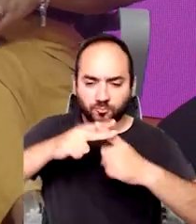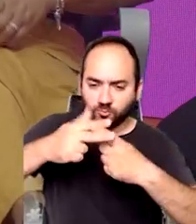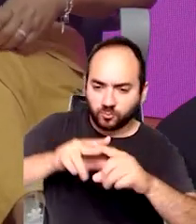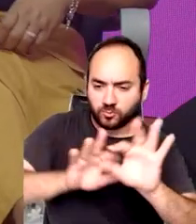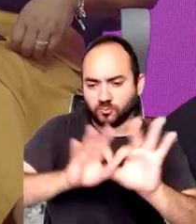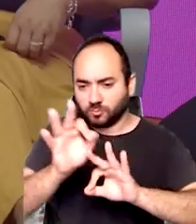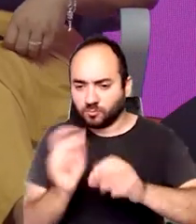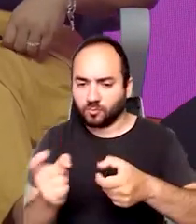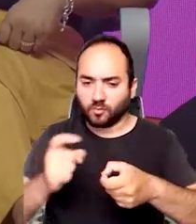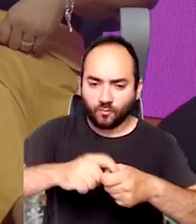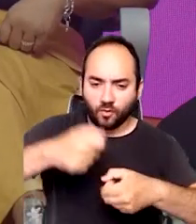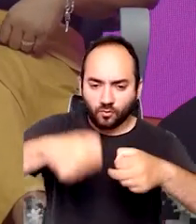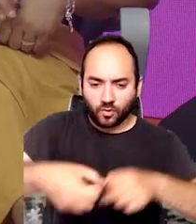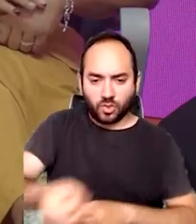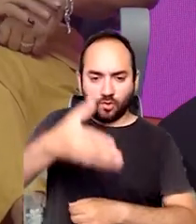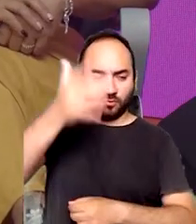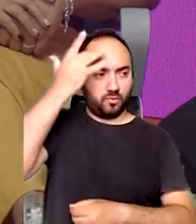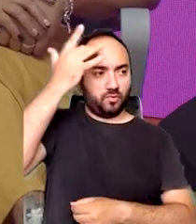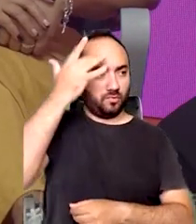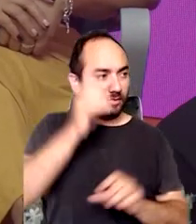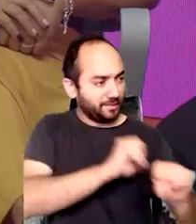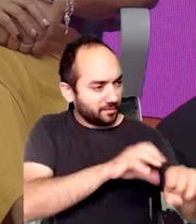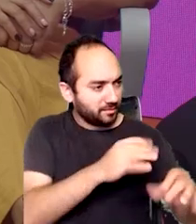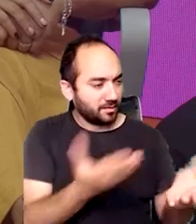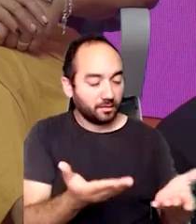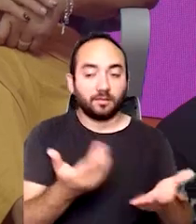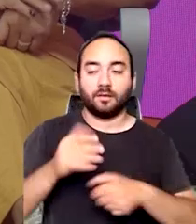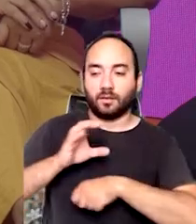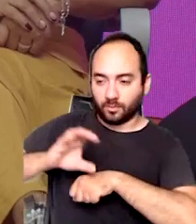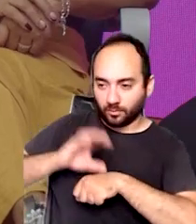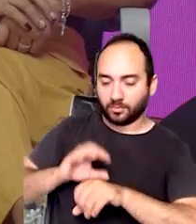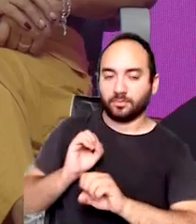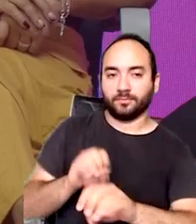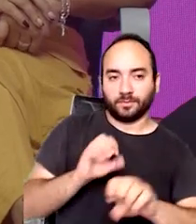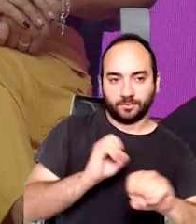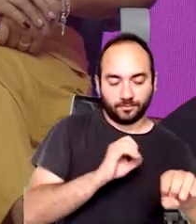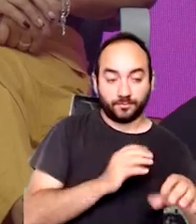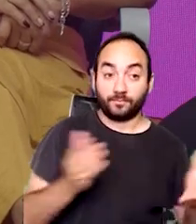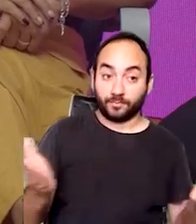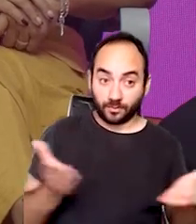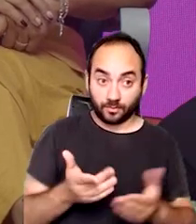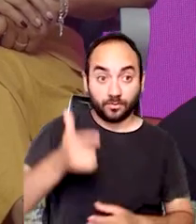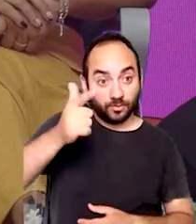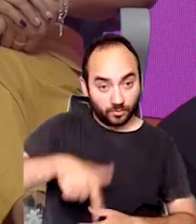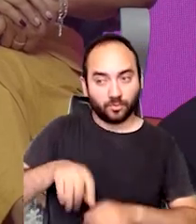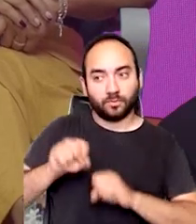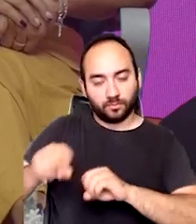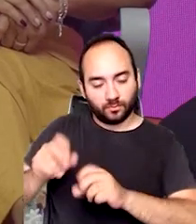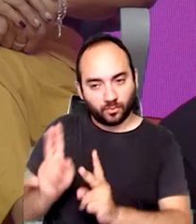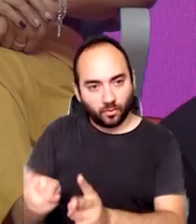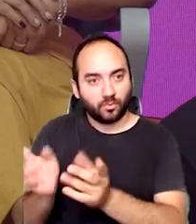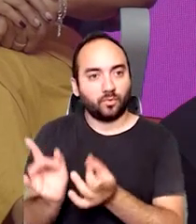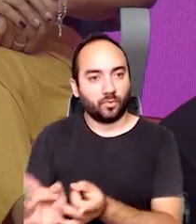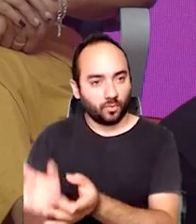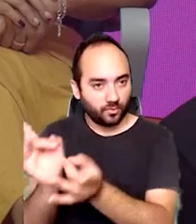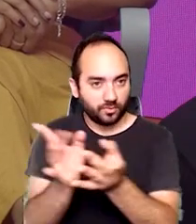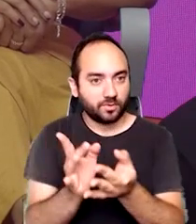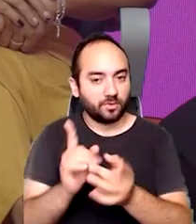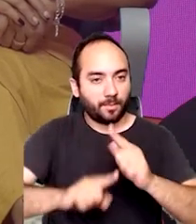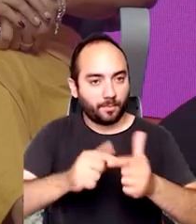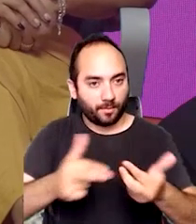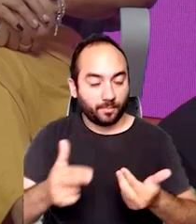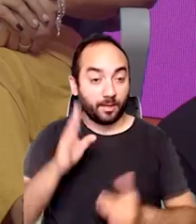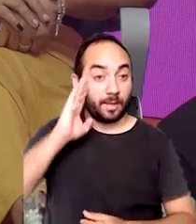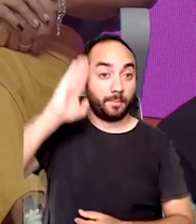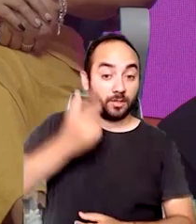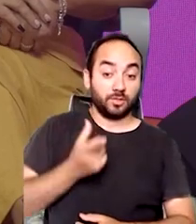restaurações a a transformar esses móveis e foi assim que eu passei a oferecer cursos Então hoje além da venda dos móveis um dos